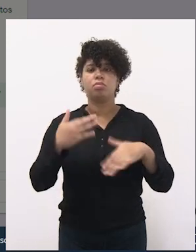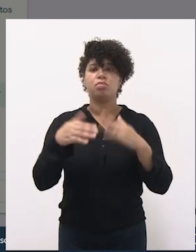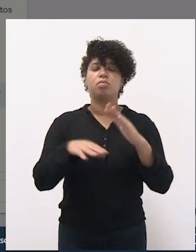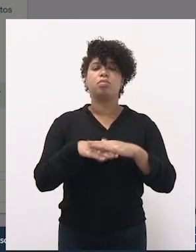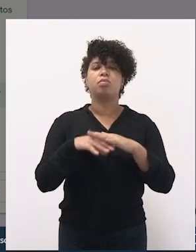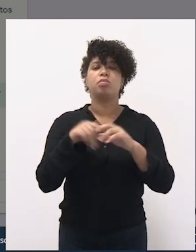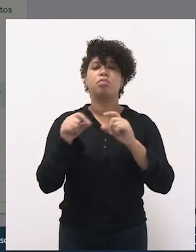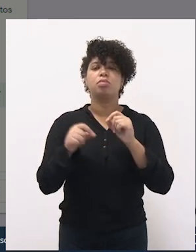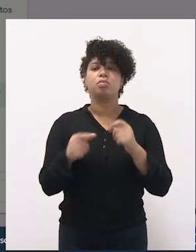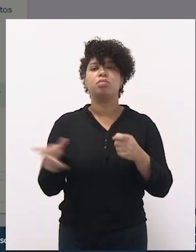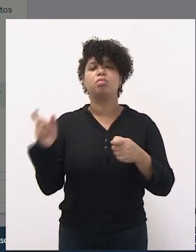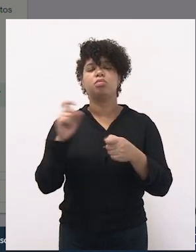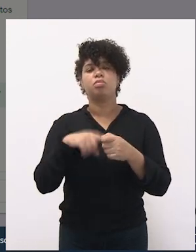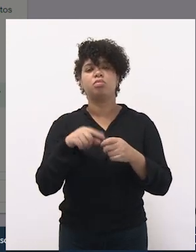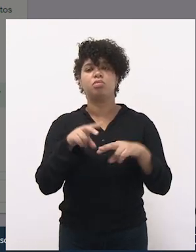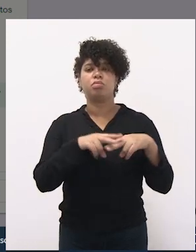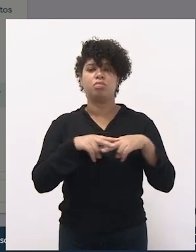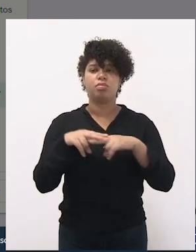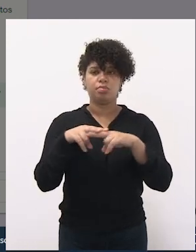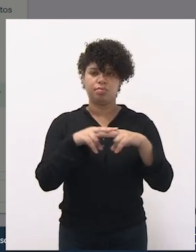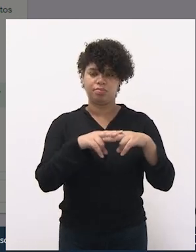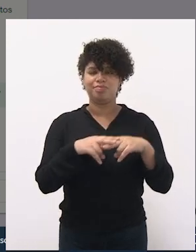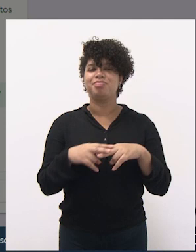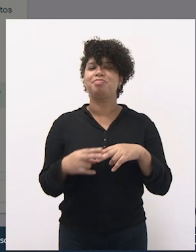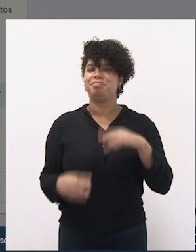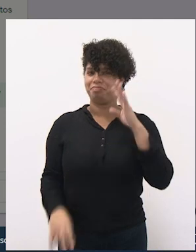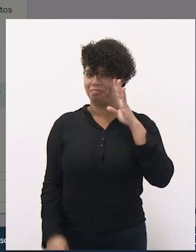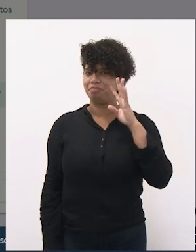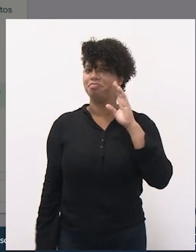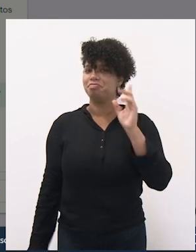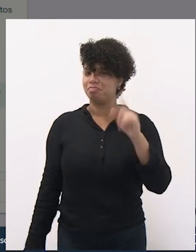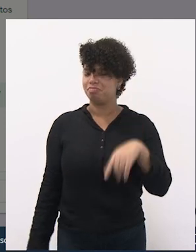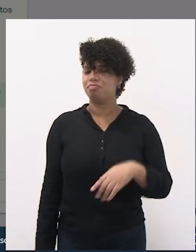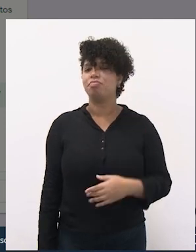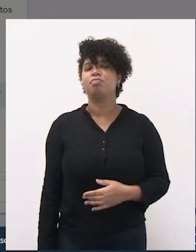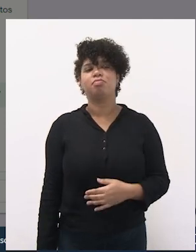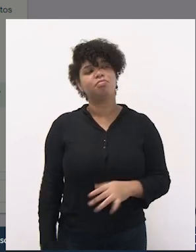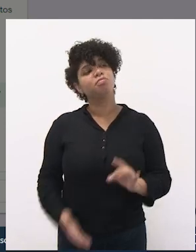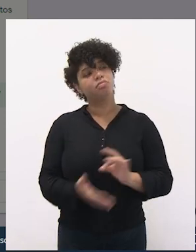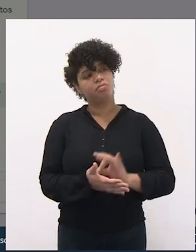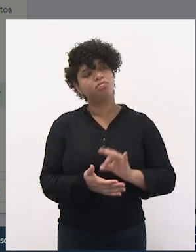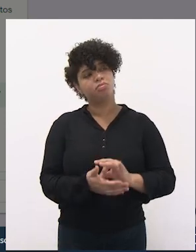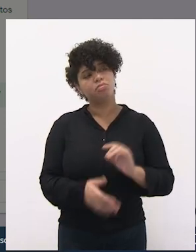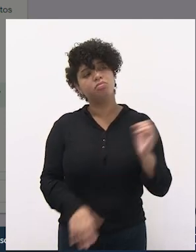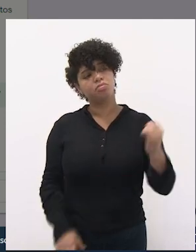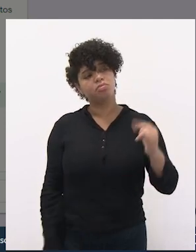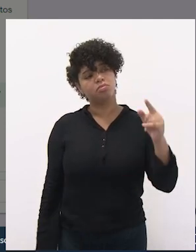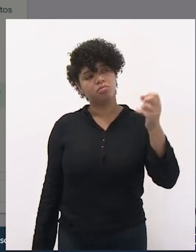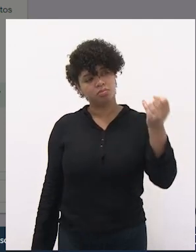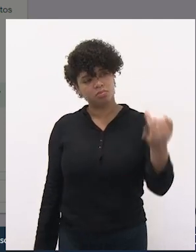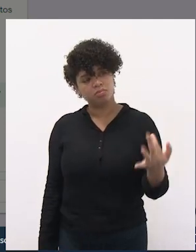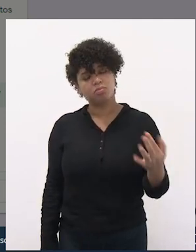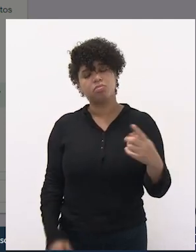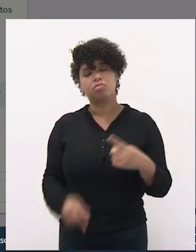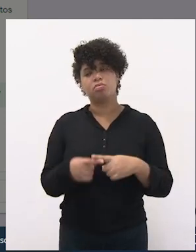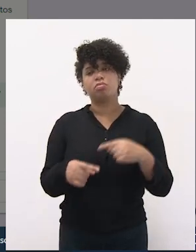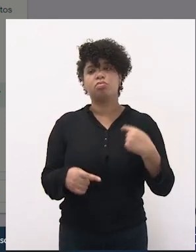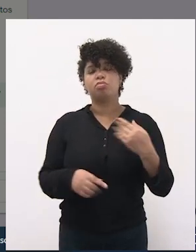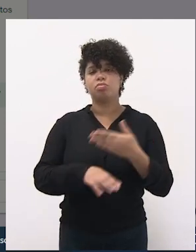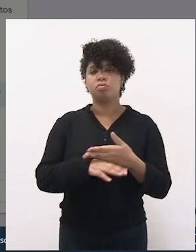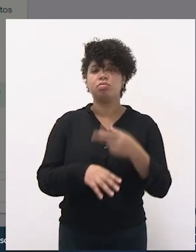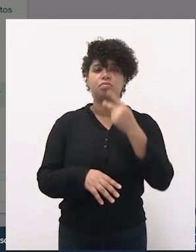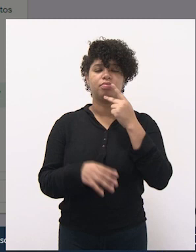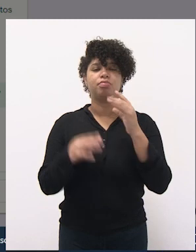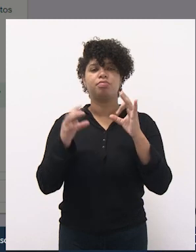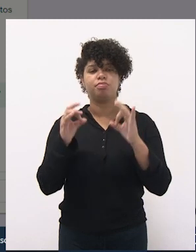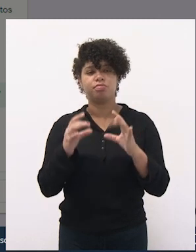para retomar, a revisão, né? Isso aqui é bem legal, eu acho bem bacana. Isso que você falou é muito importante, né? A gente sempre fala da questão do